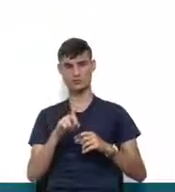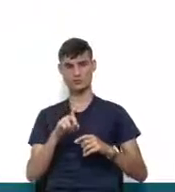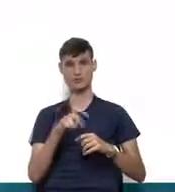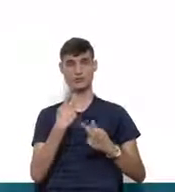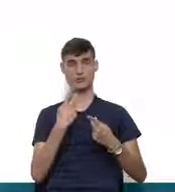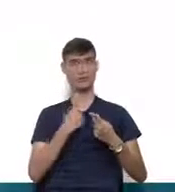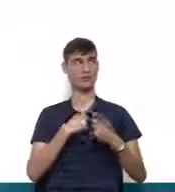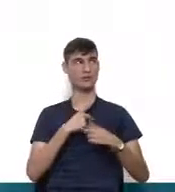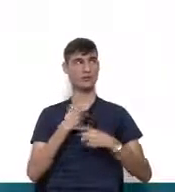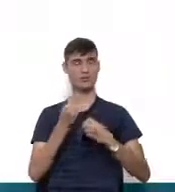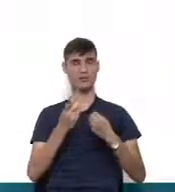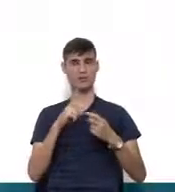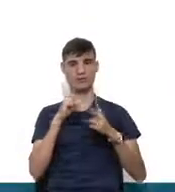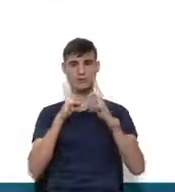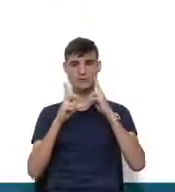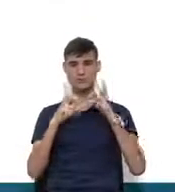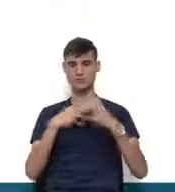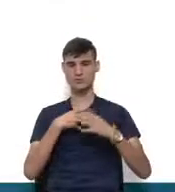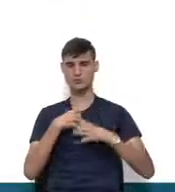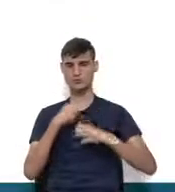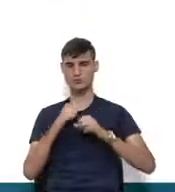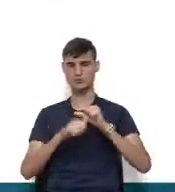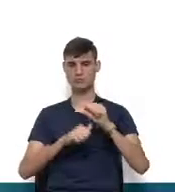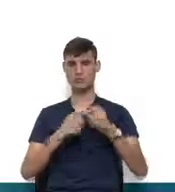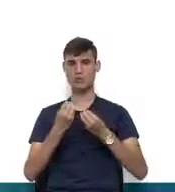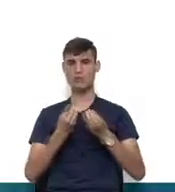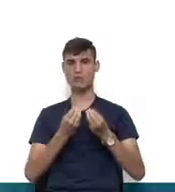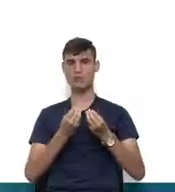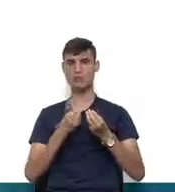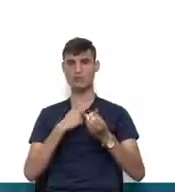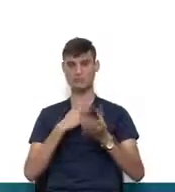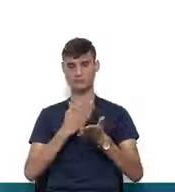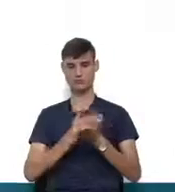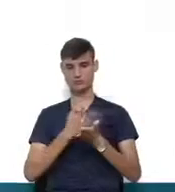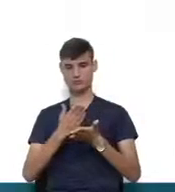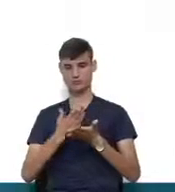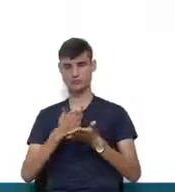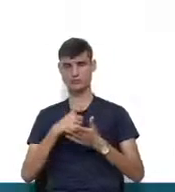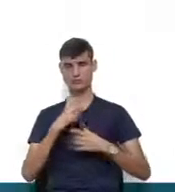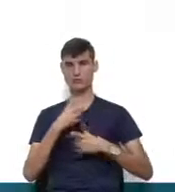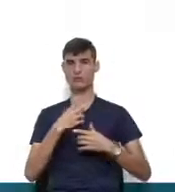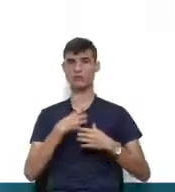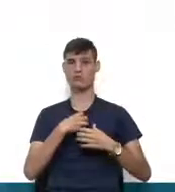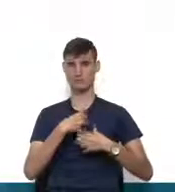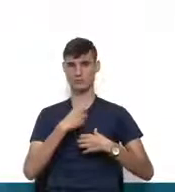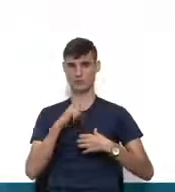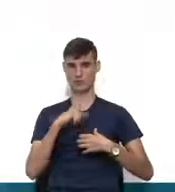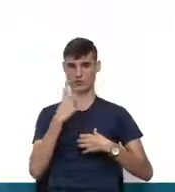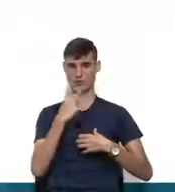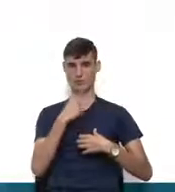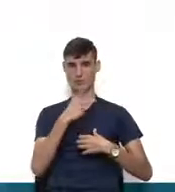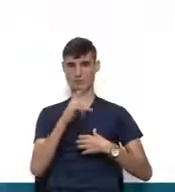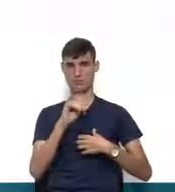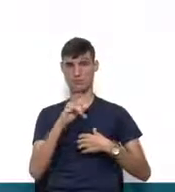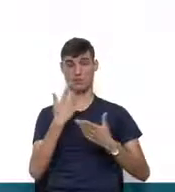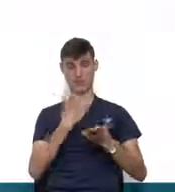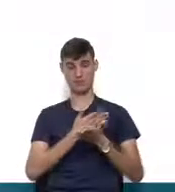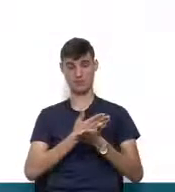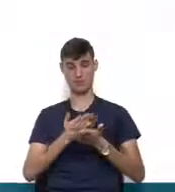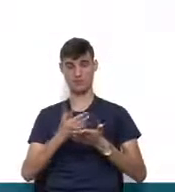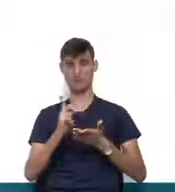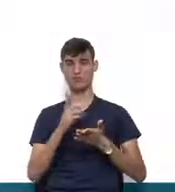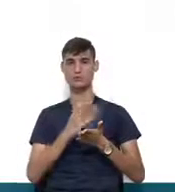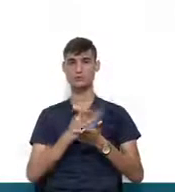Então, olha como é que ela se comporta. Daqui até aqui ela tem um período, que é 2π, e a partir deste período